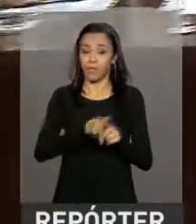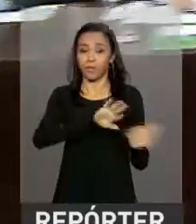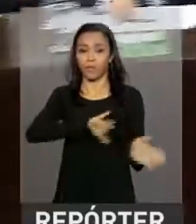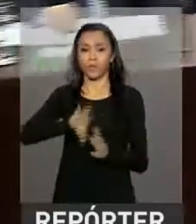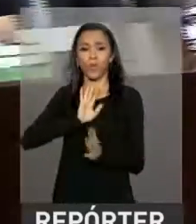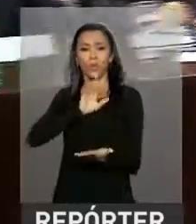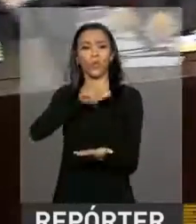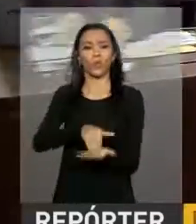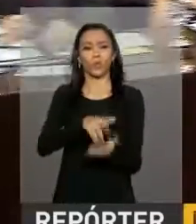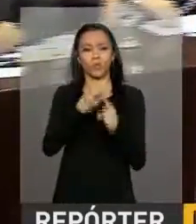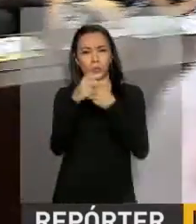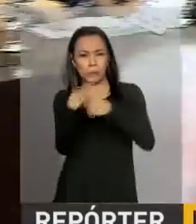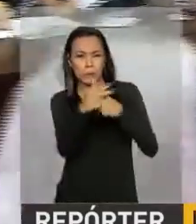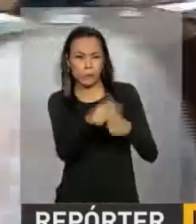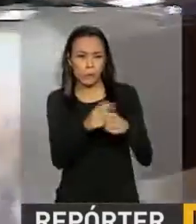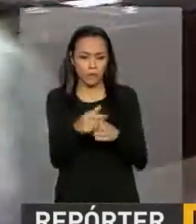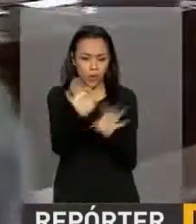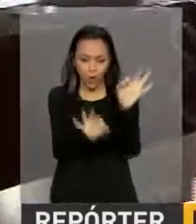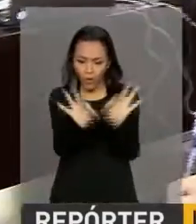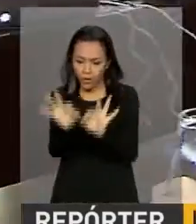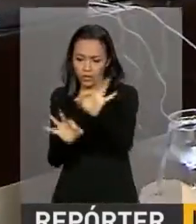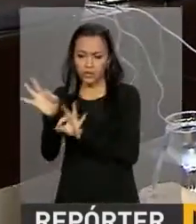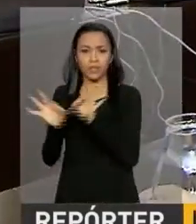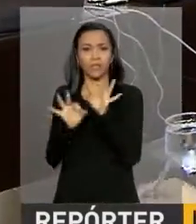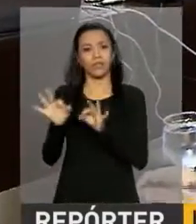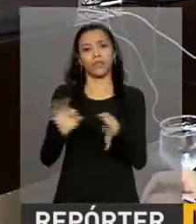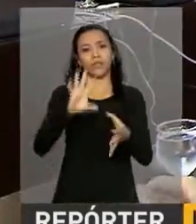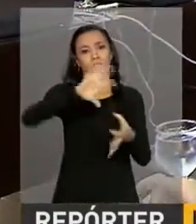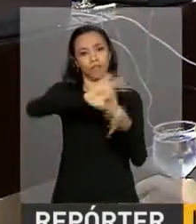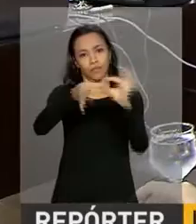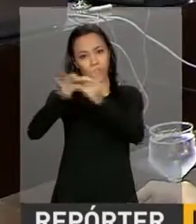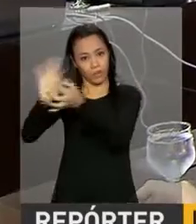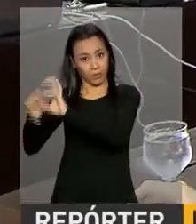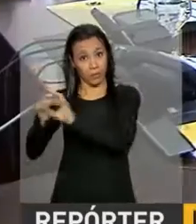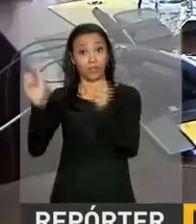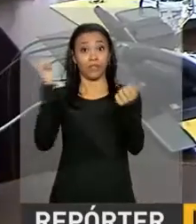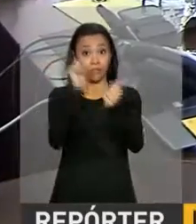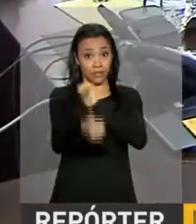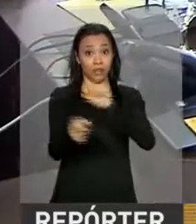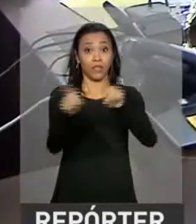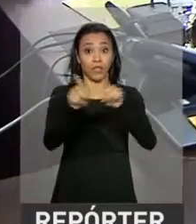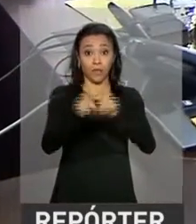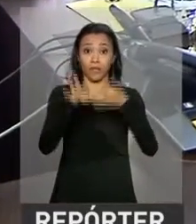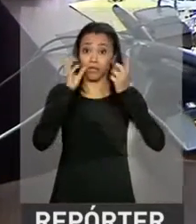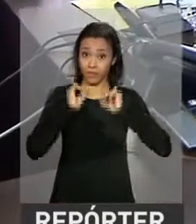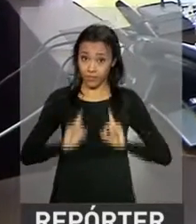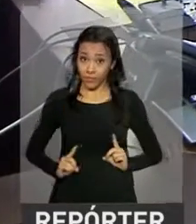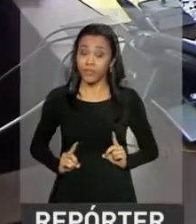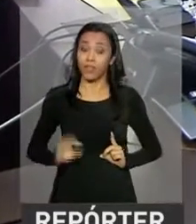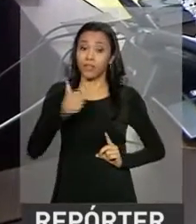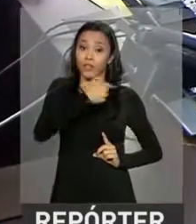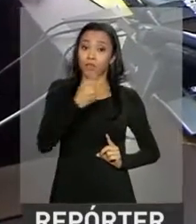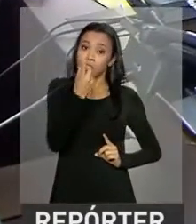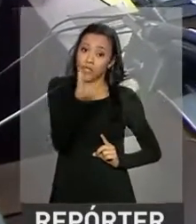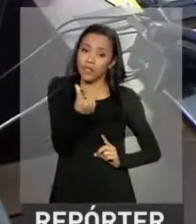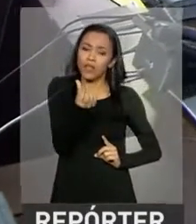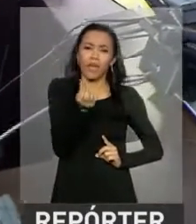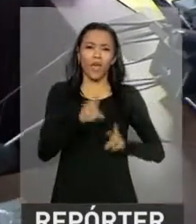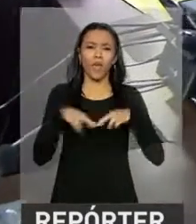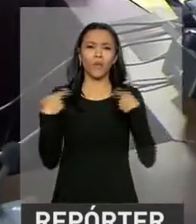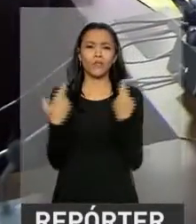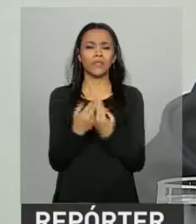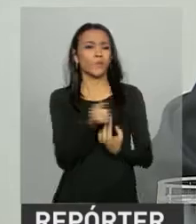Últimos ajustes na reta final de organização das Olimpíadas e Paralimpíadas Rio 2016. A reunião com cerca de